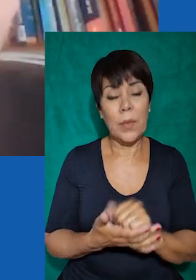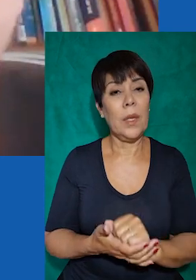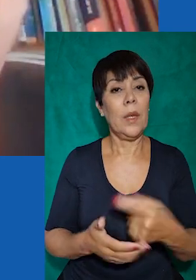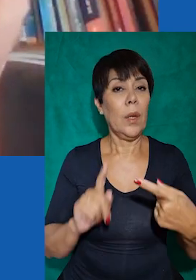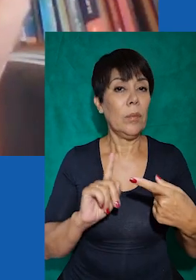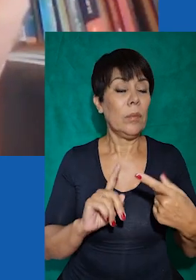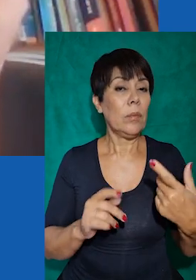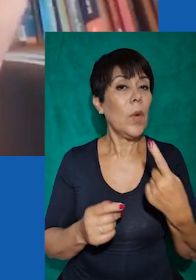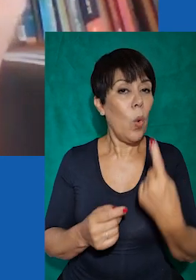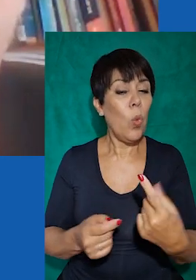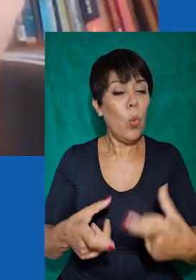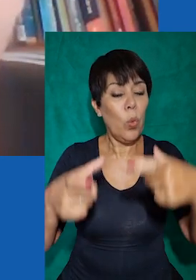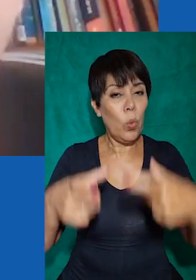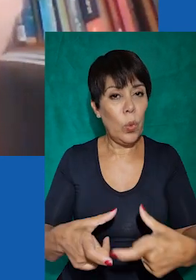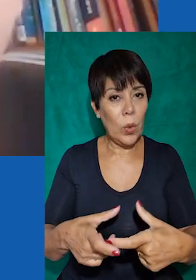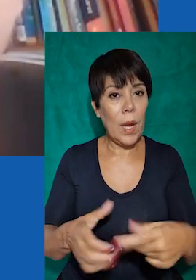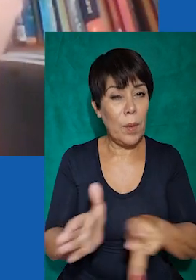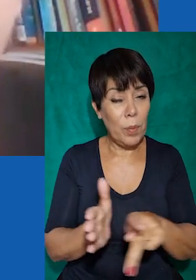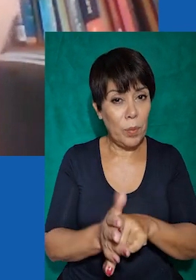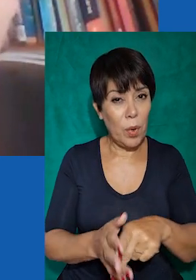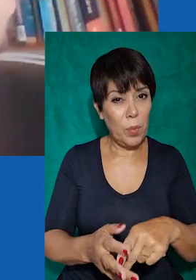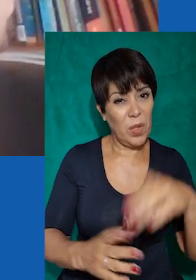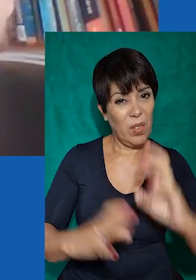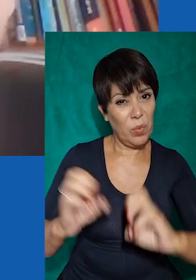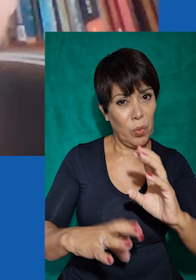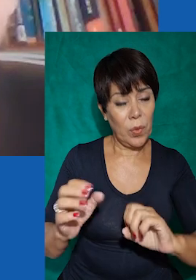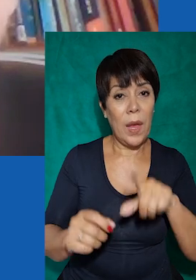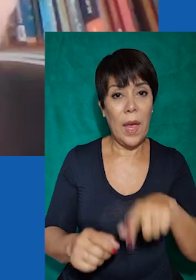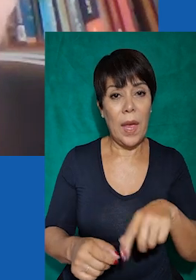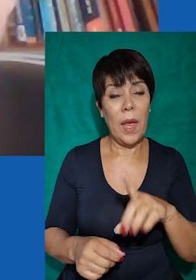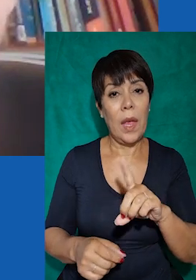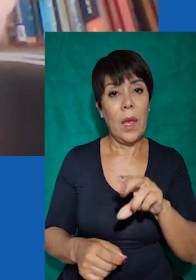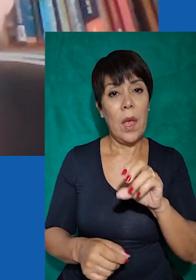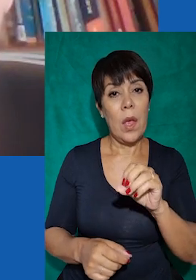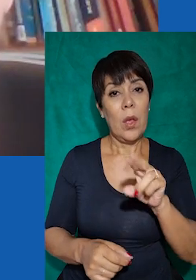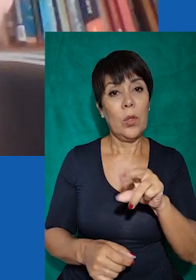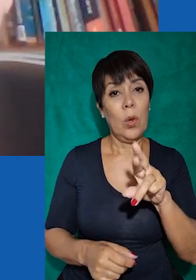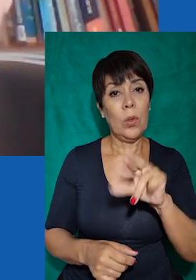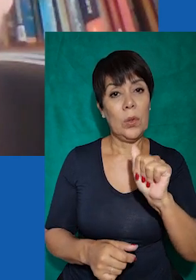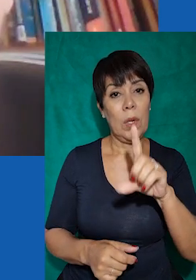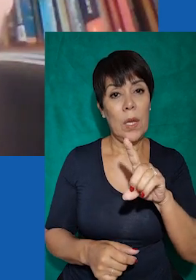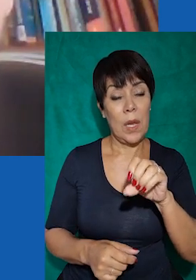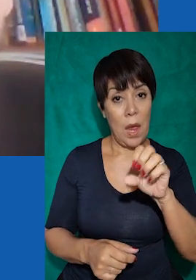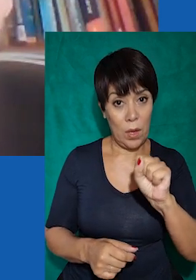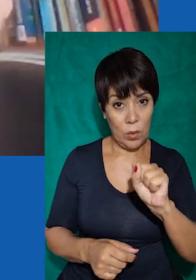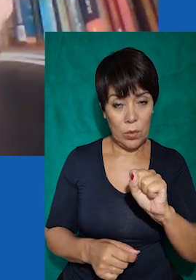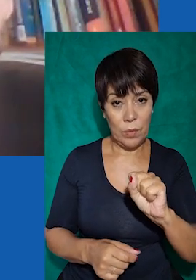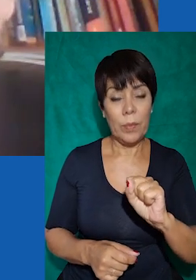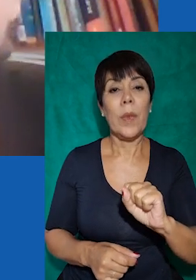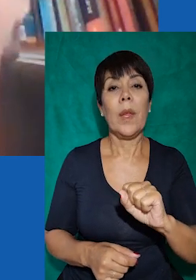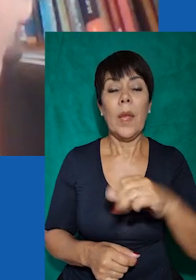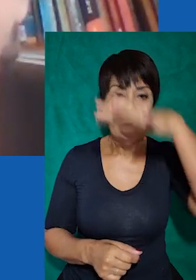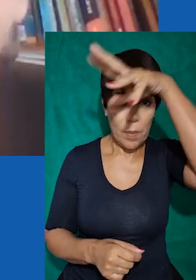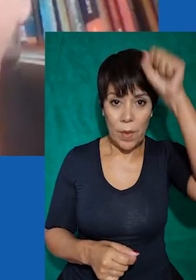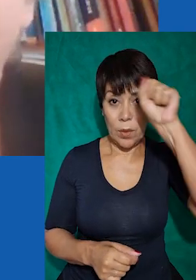uma dessas terras indígenas tão litigiosas é Dourados Amambai-Peguá, no Mato Grosso do